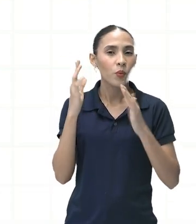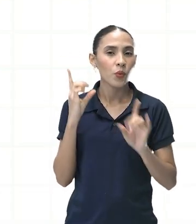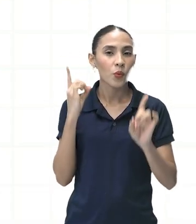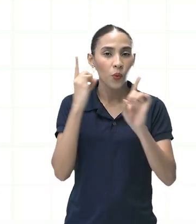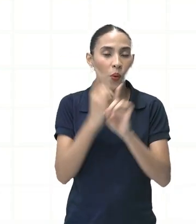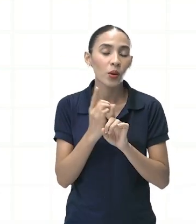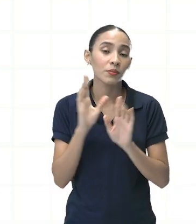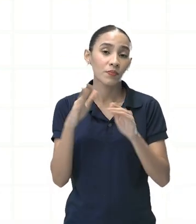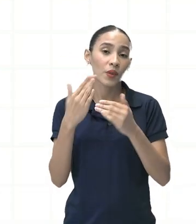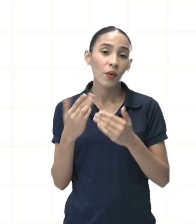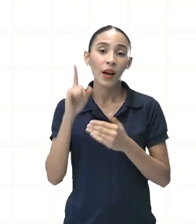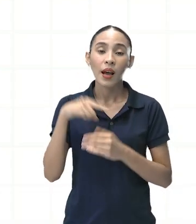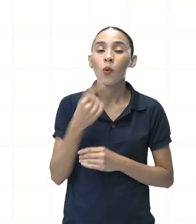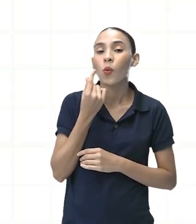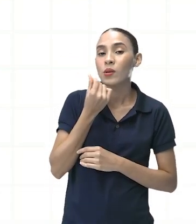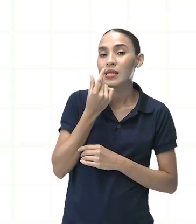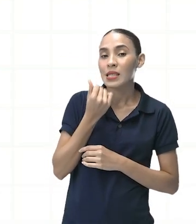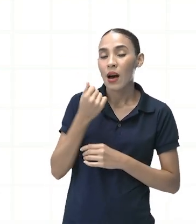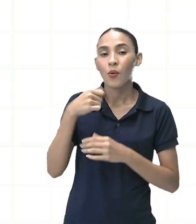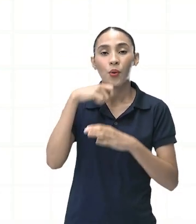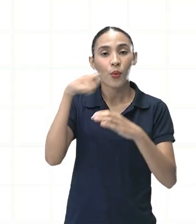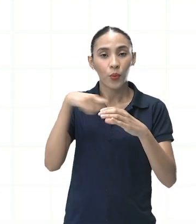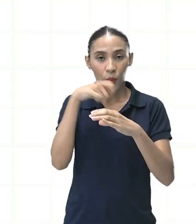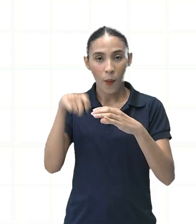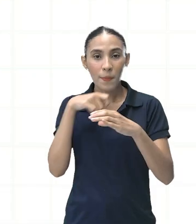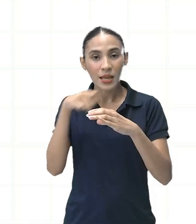sal? É o nosso sal de cozinha.